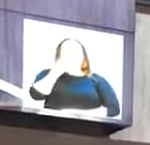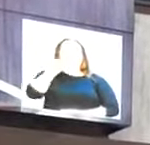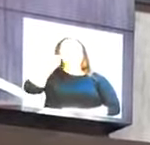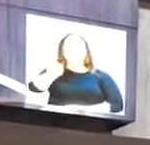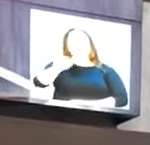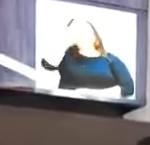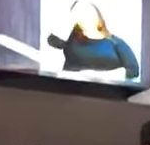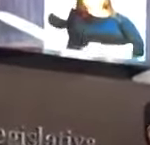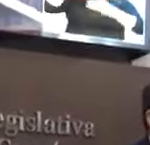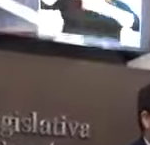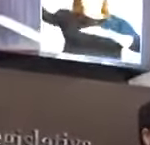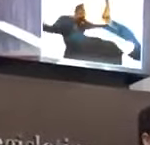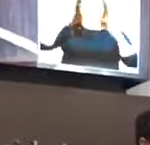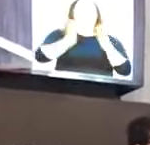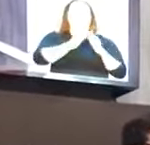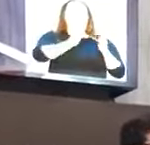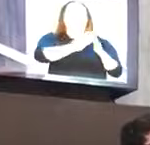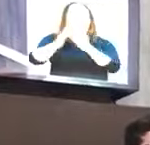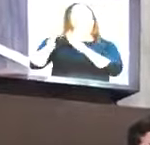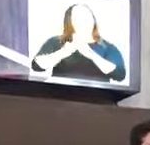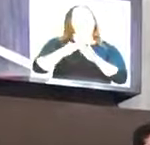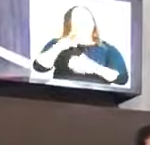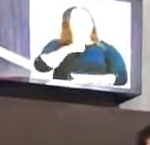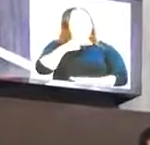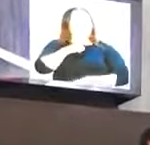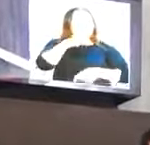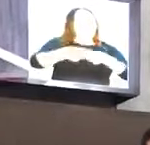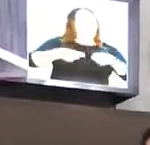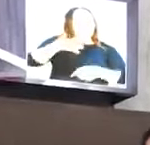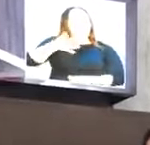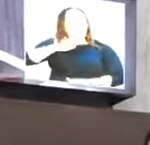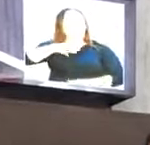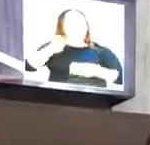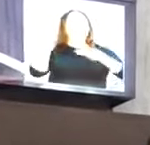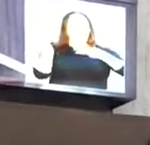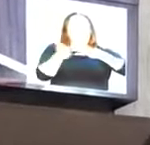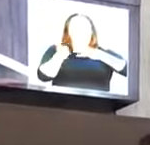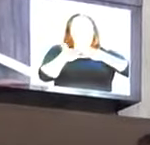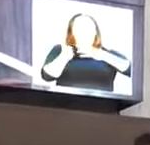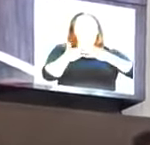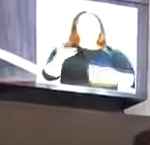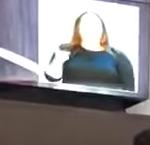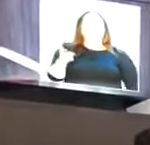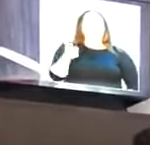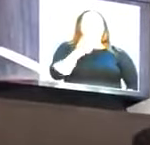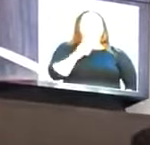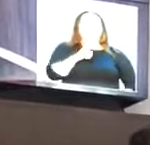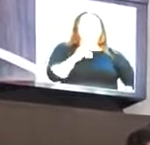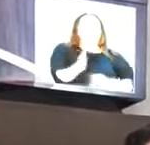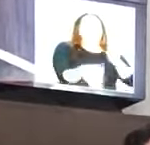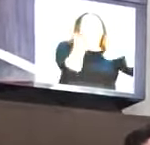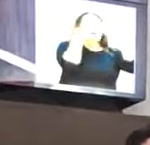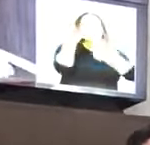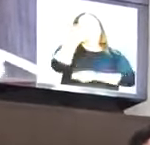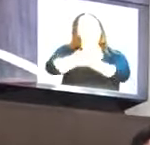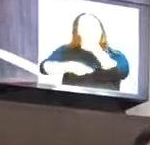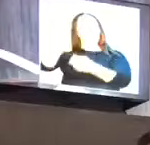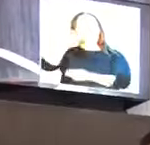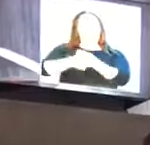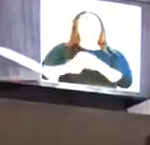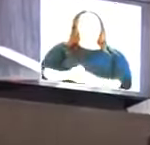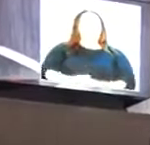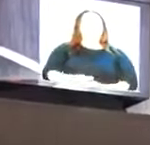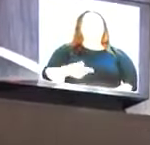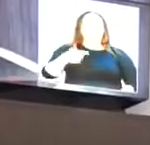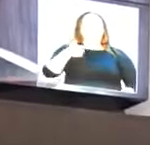você tem cidades de porte médio, cidades importantes para o desenvolvimento e para a economia da região da Ibiapaba, motivo pelo